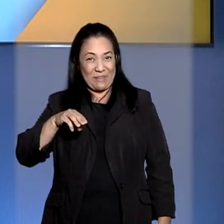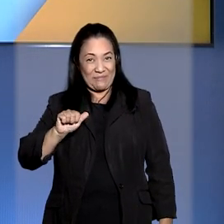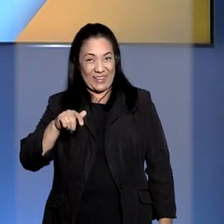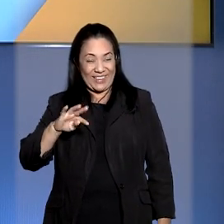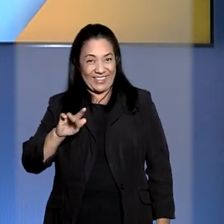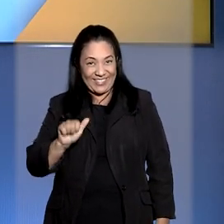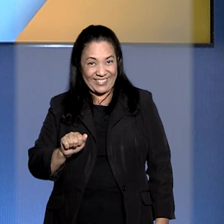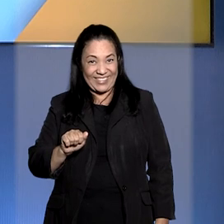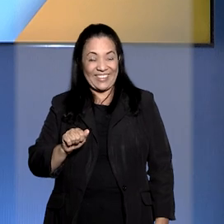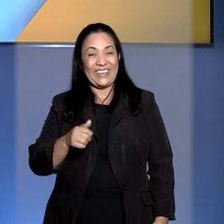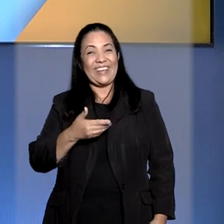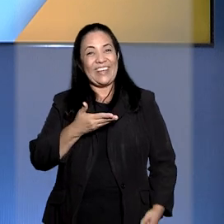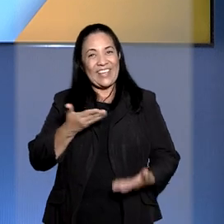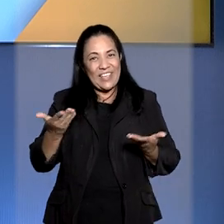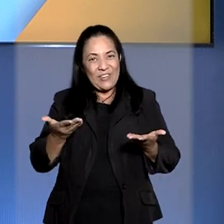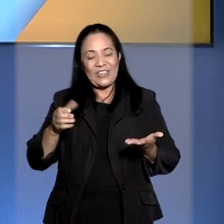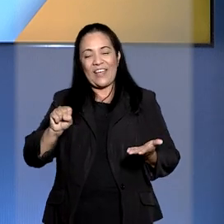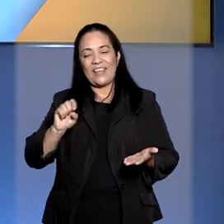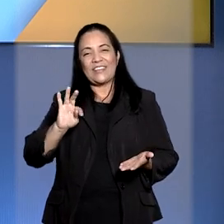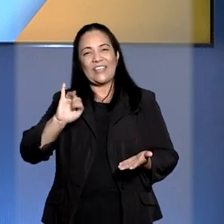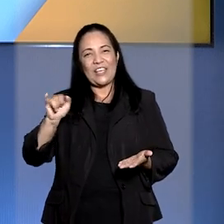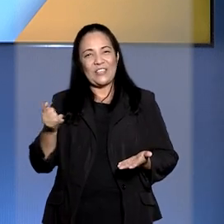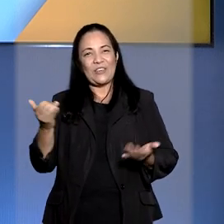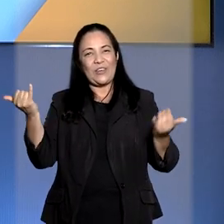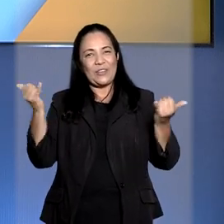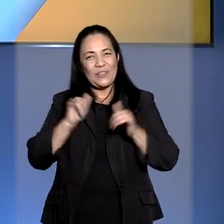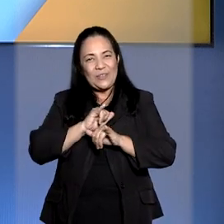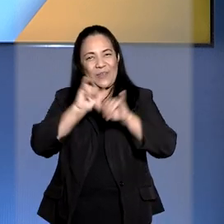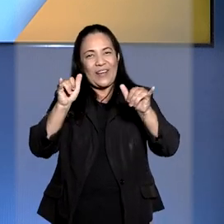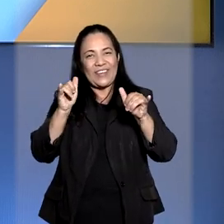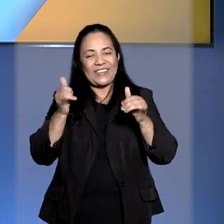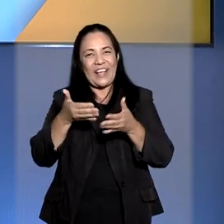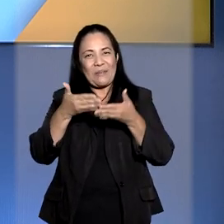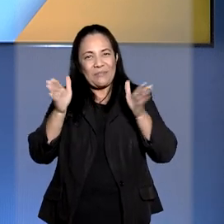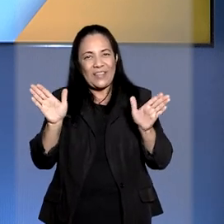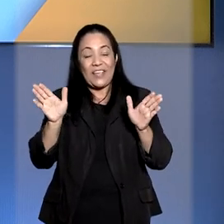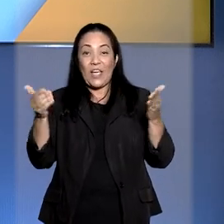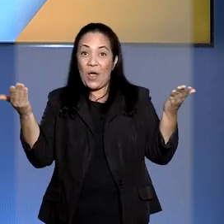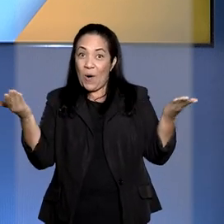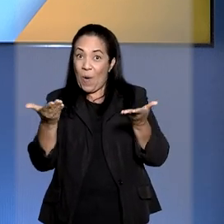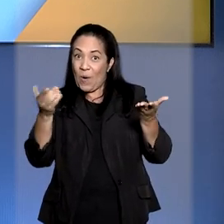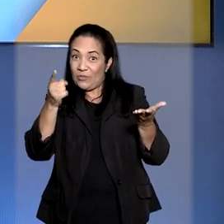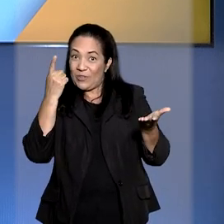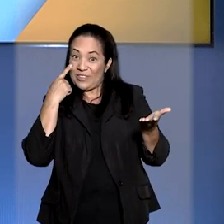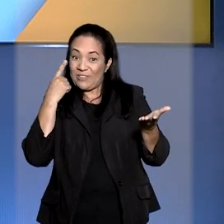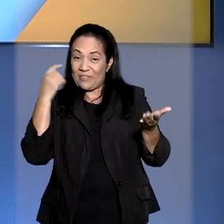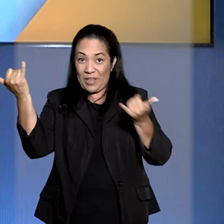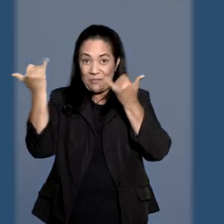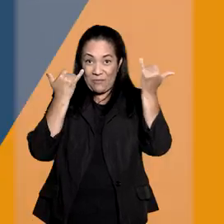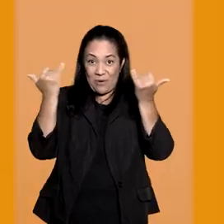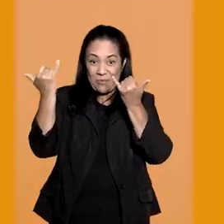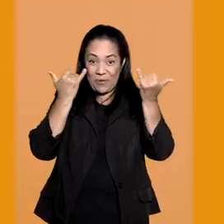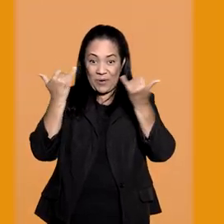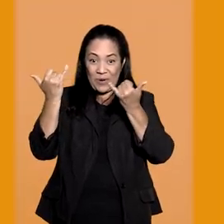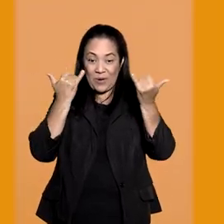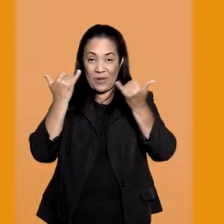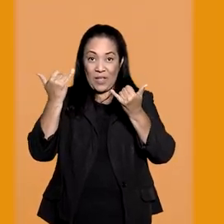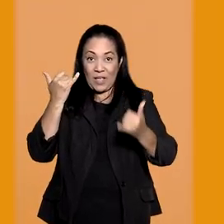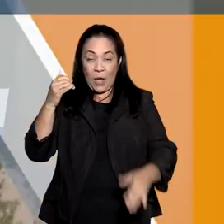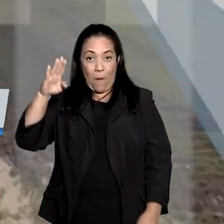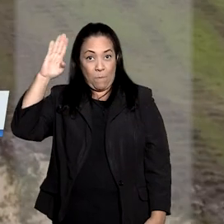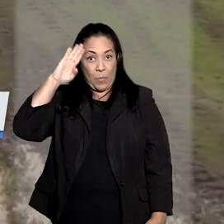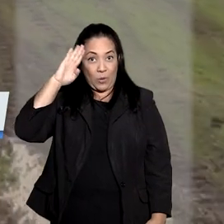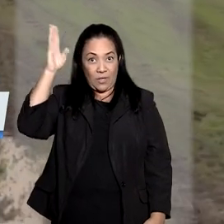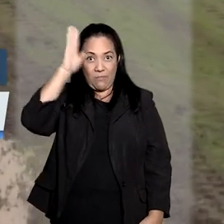bem-vindo eu sou Samanta Peçanha e o STJ notícias está no ar no programa de hoje você vai ver